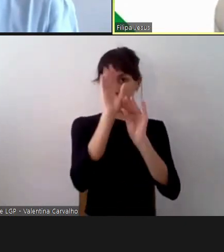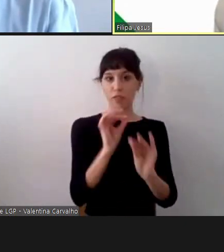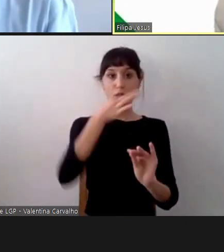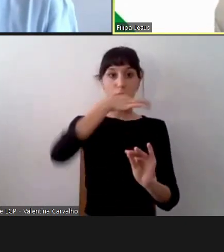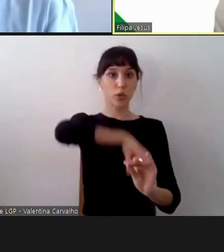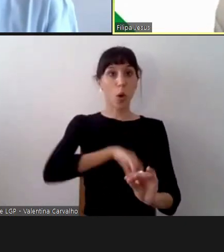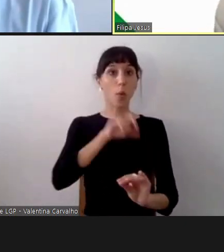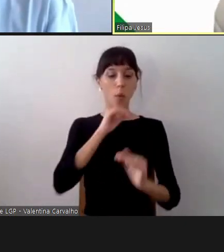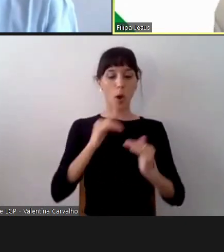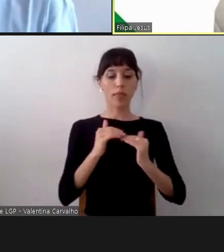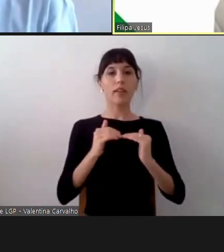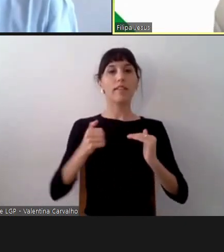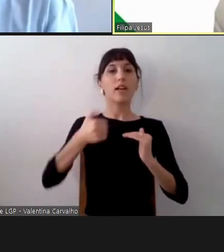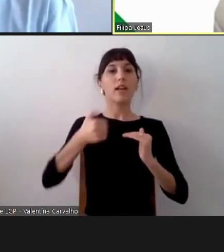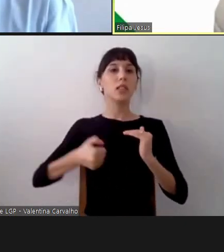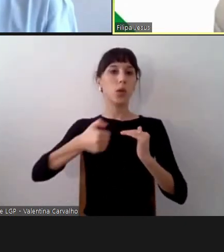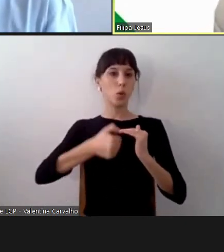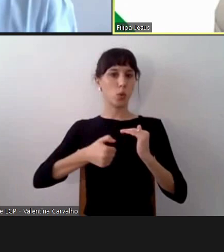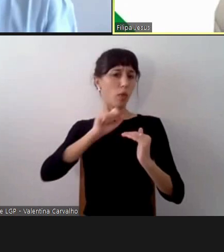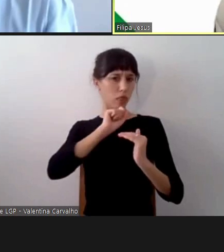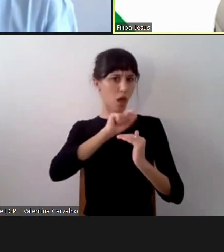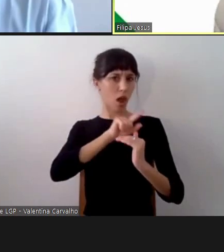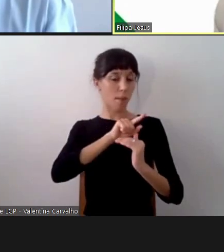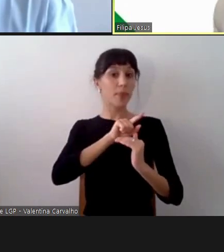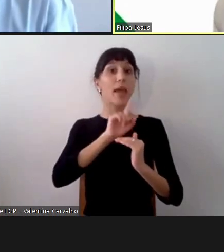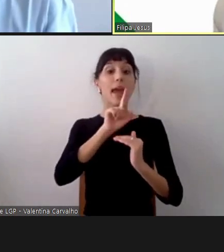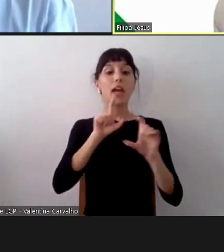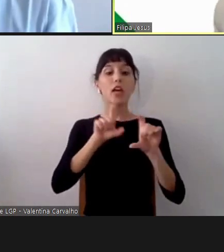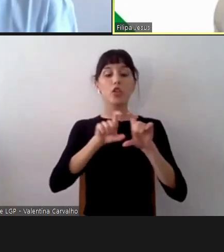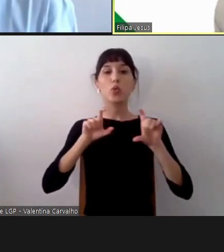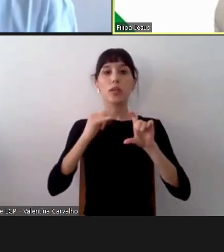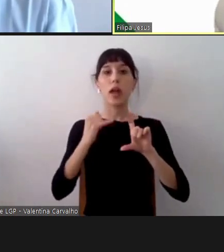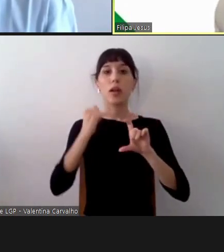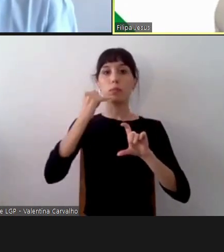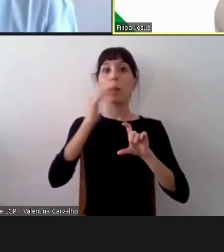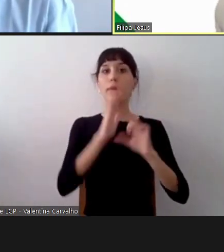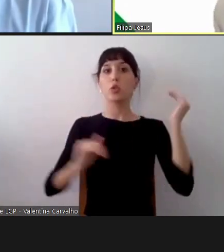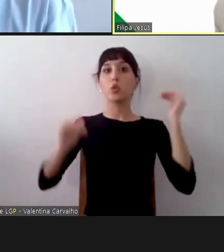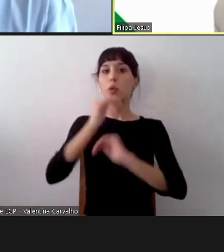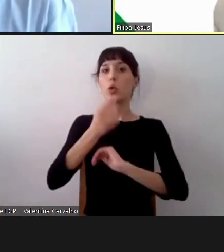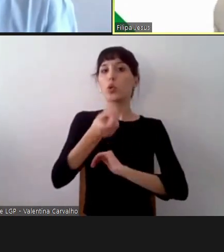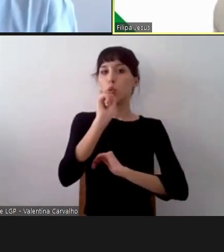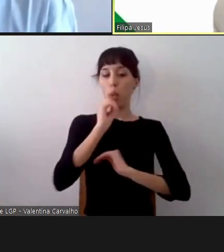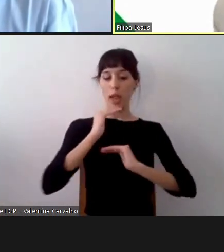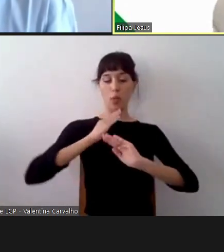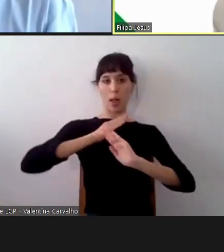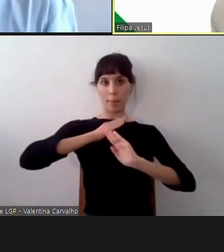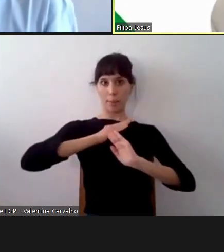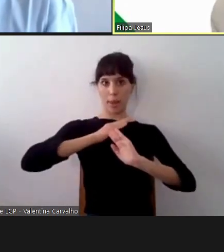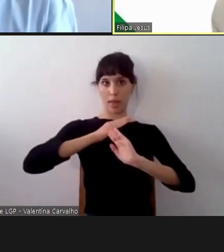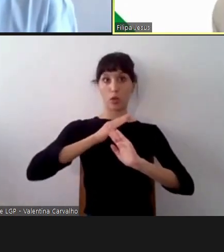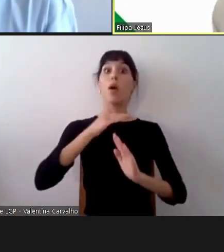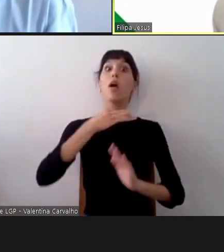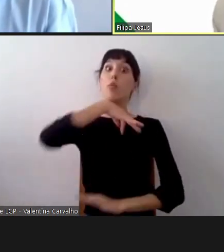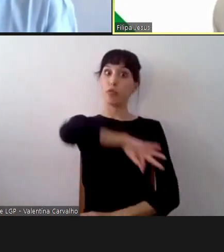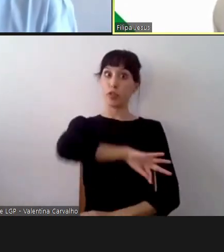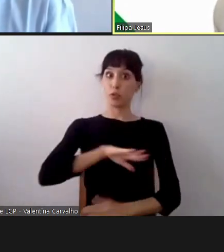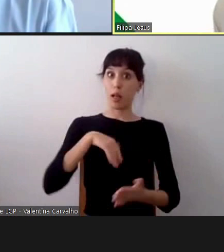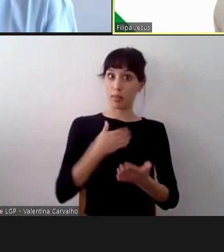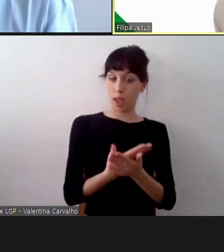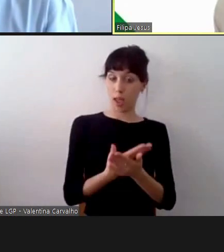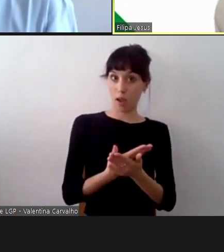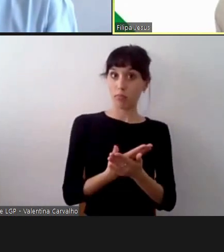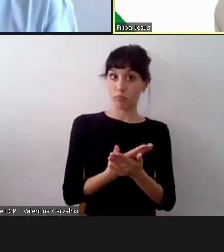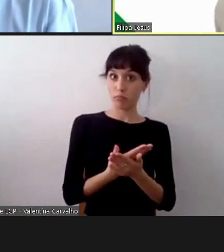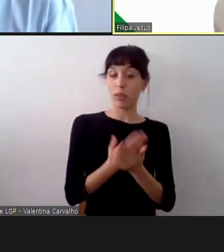5. O nível 5 é pós-secundário não superior, portanto é uma qualificação profissional, não é só escolar. Portanto,